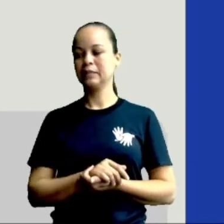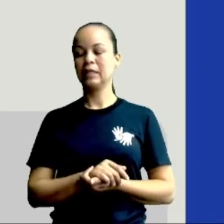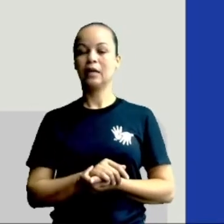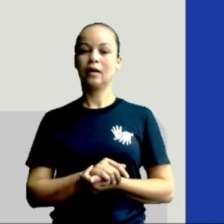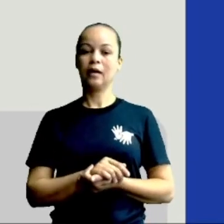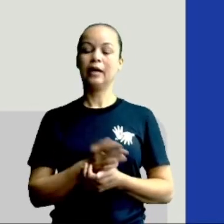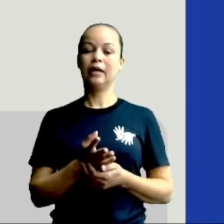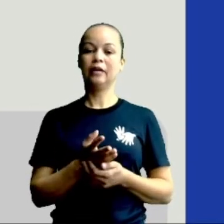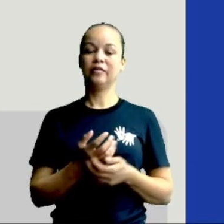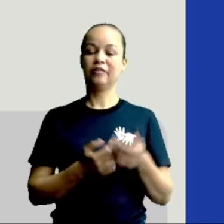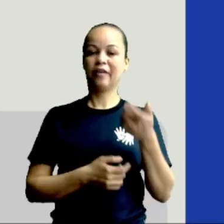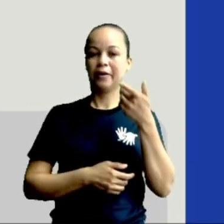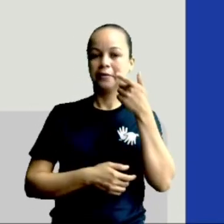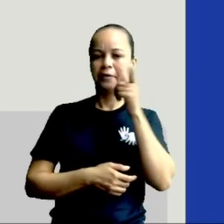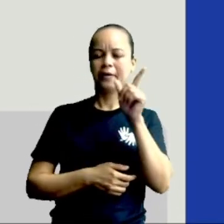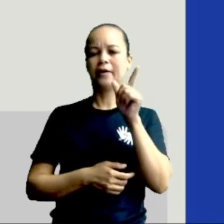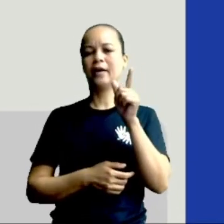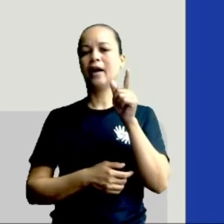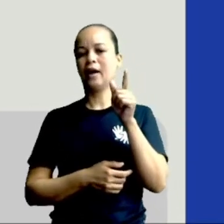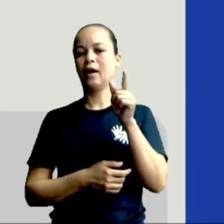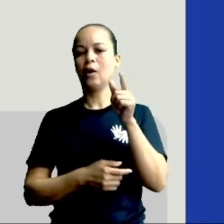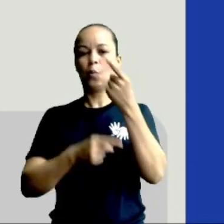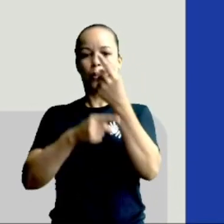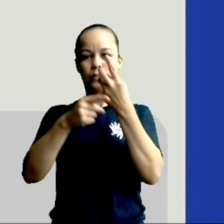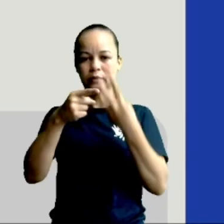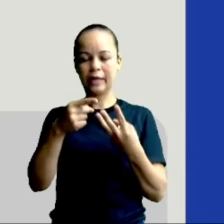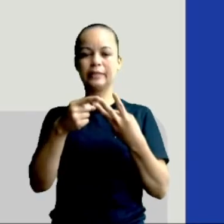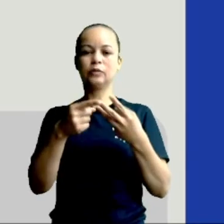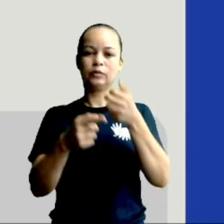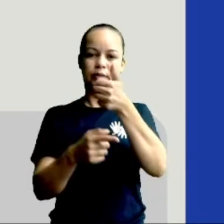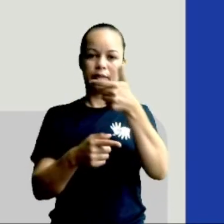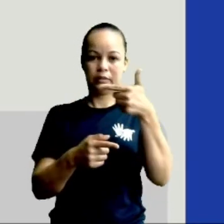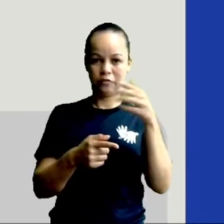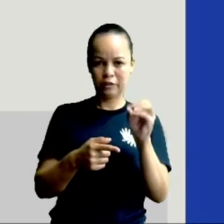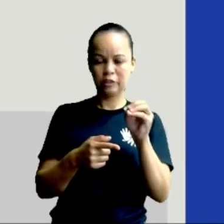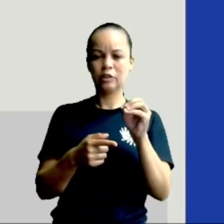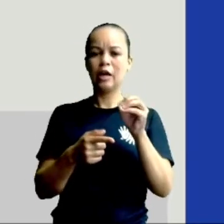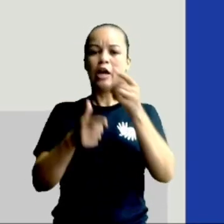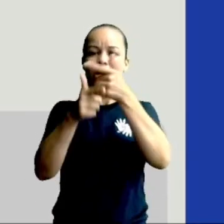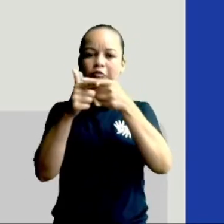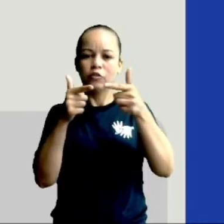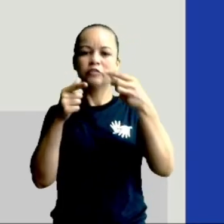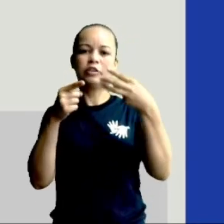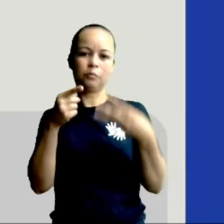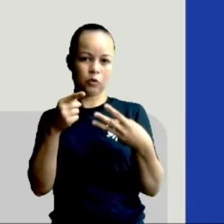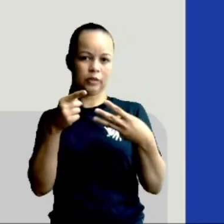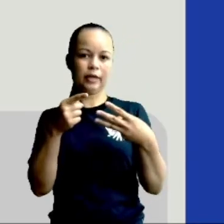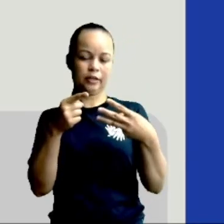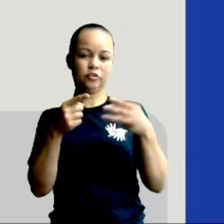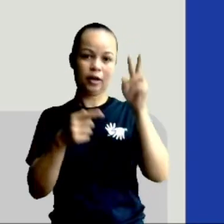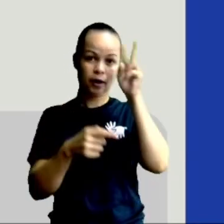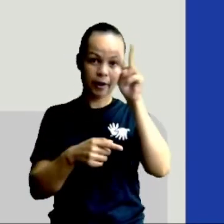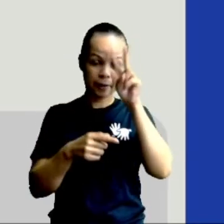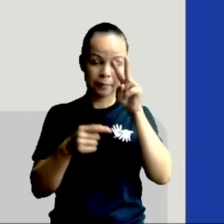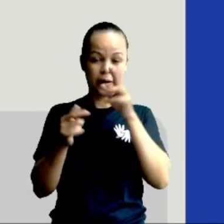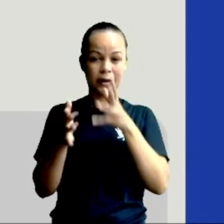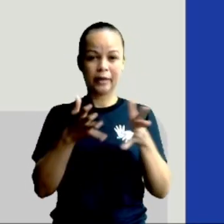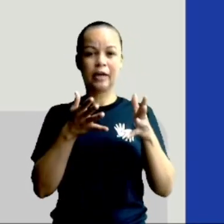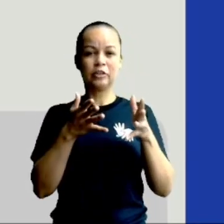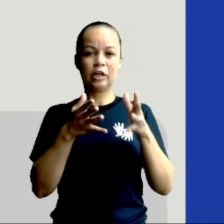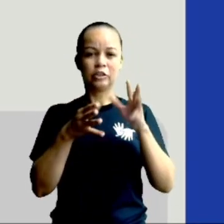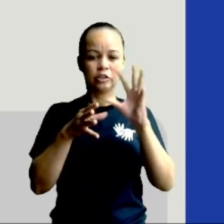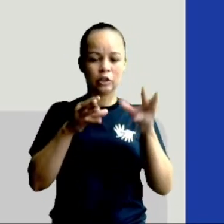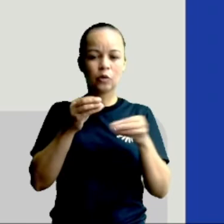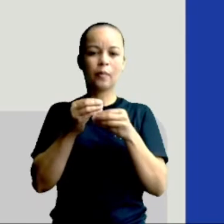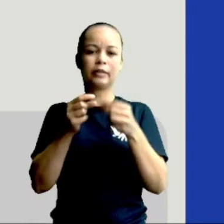Ele aqui vai ganhar 1/3 de 120. Se é 1/3, eu vou dividir por 3. Lembra lá que a gente trouxe aí a